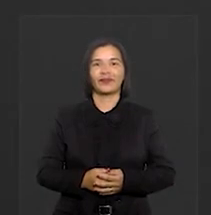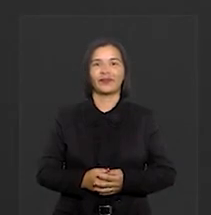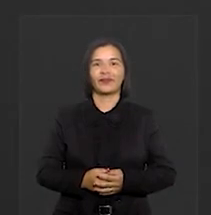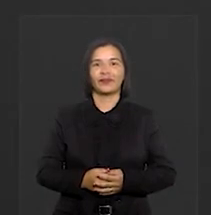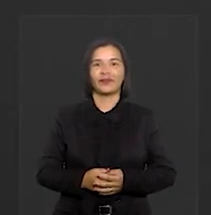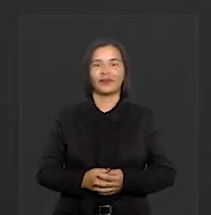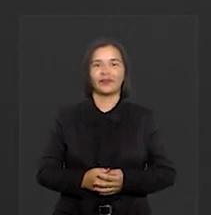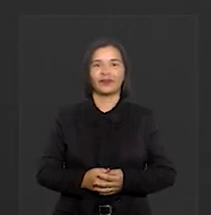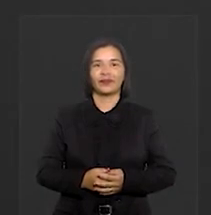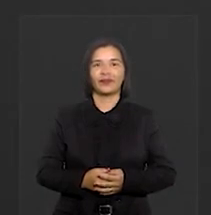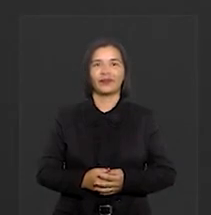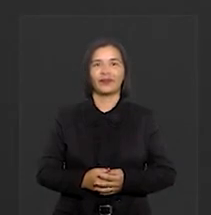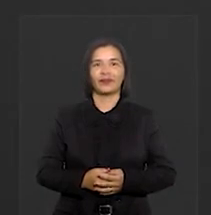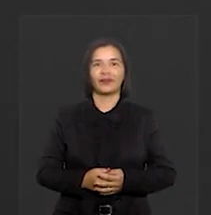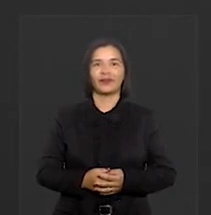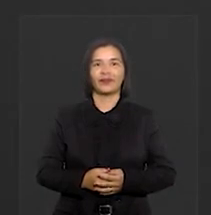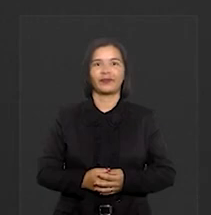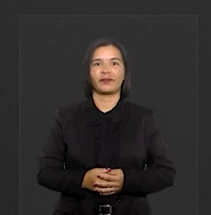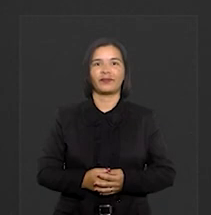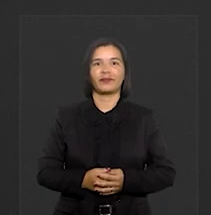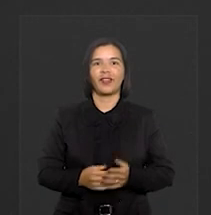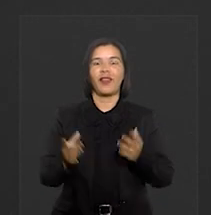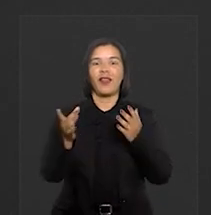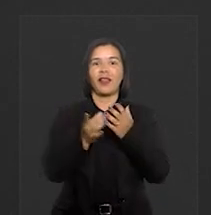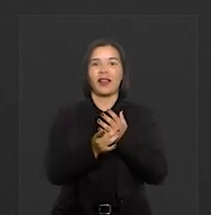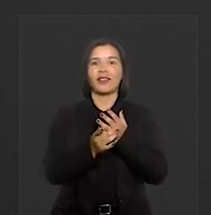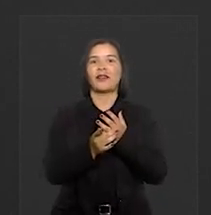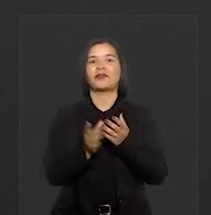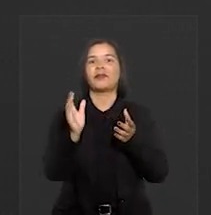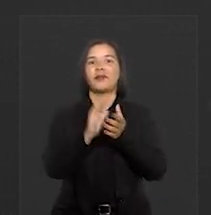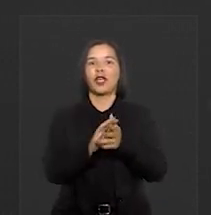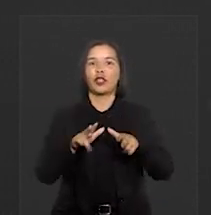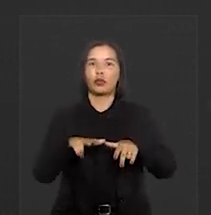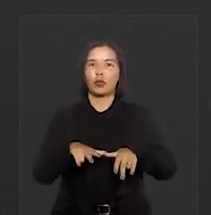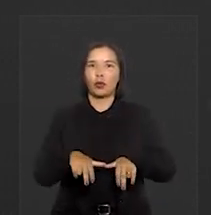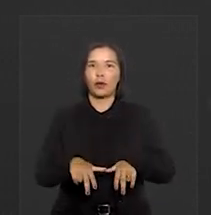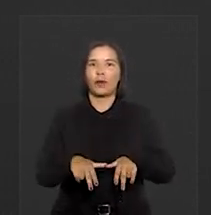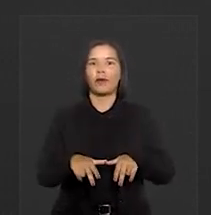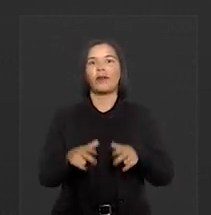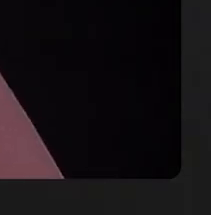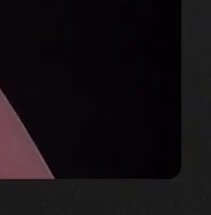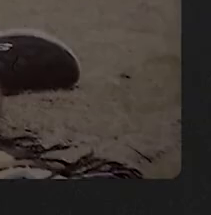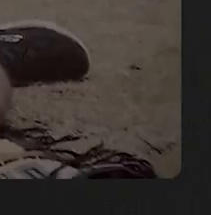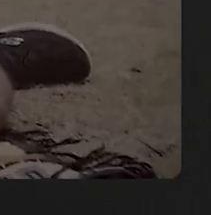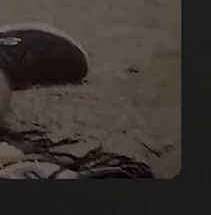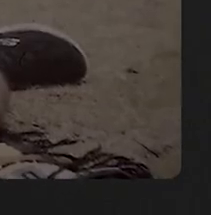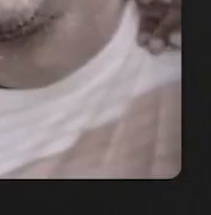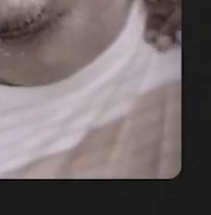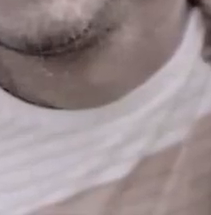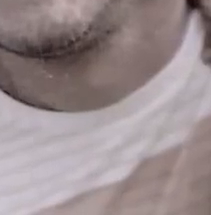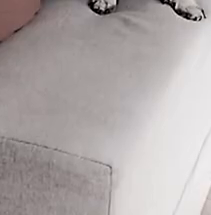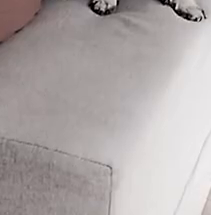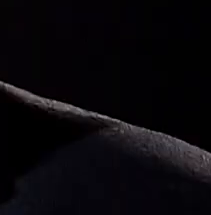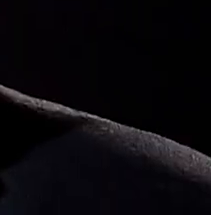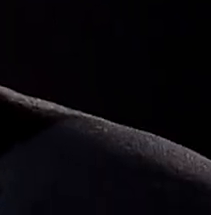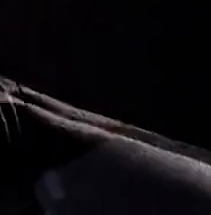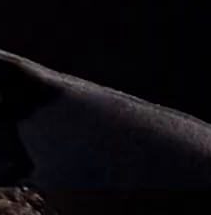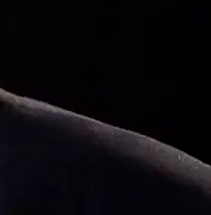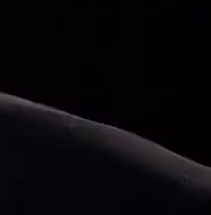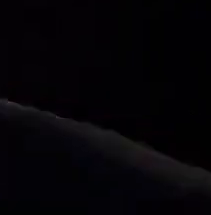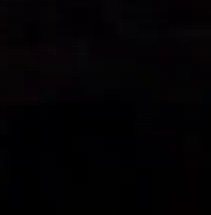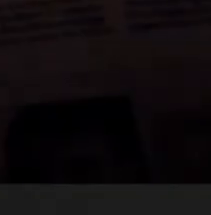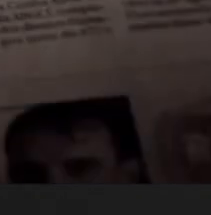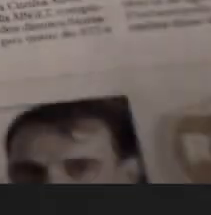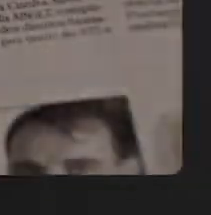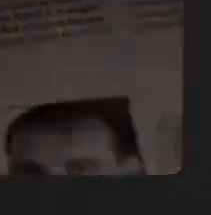vídeos abordando os precedentes do Judiciário a respeito de temas como casamento homoafetivo adoção e a garantia de direitos